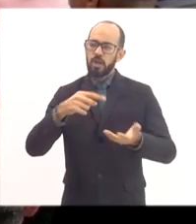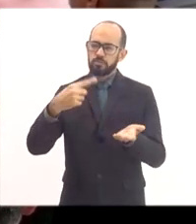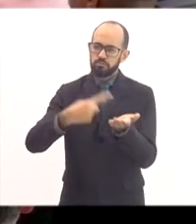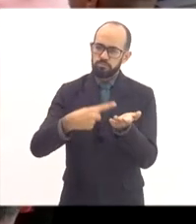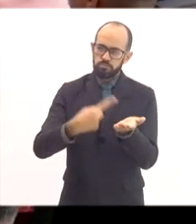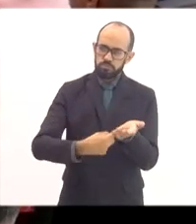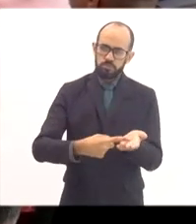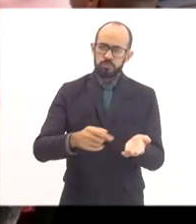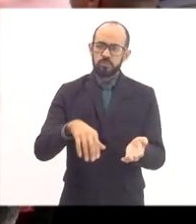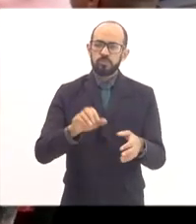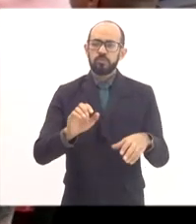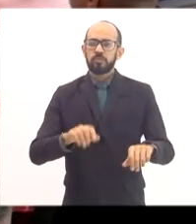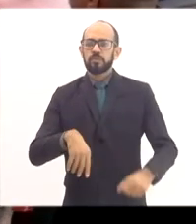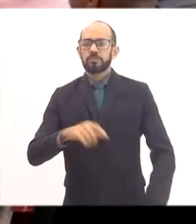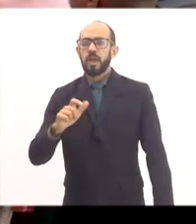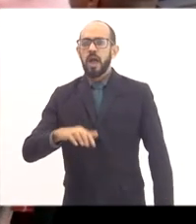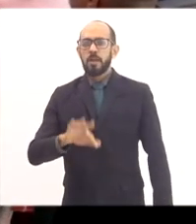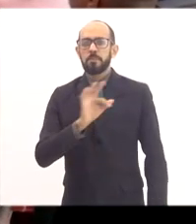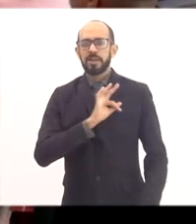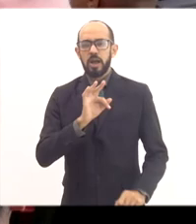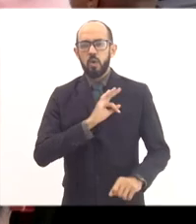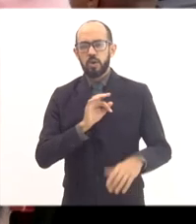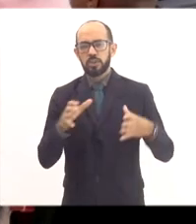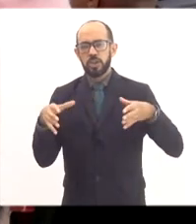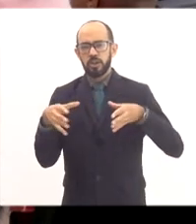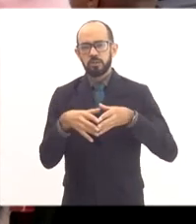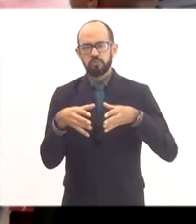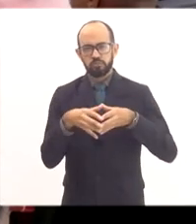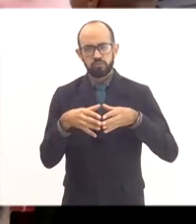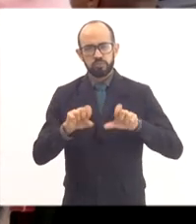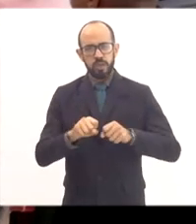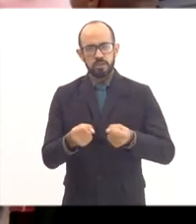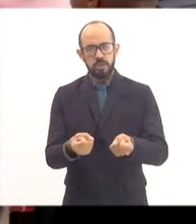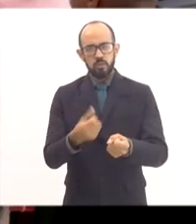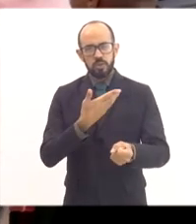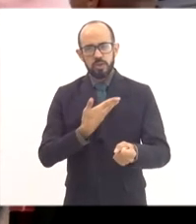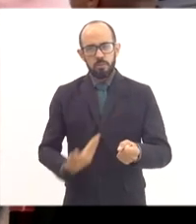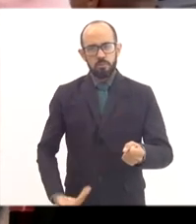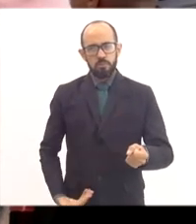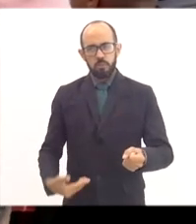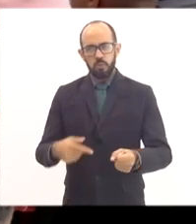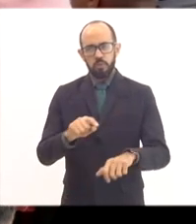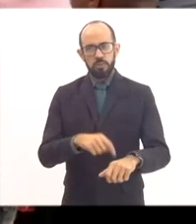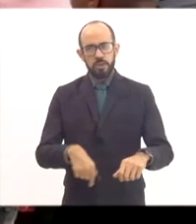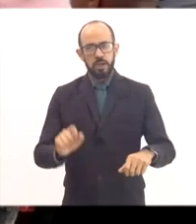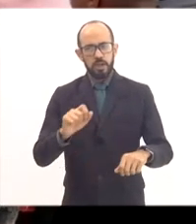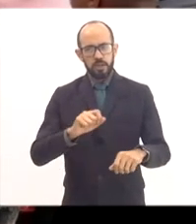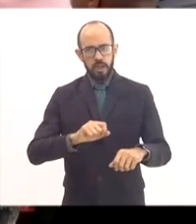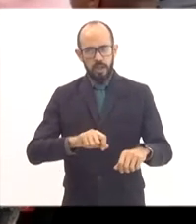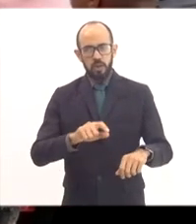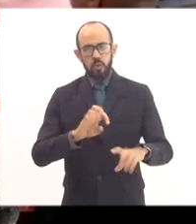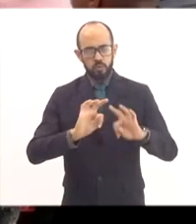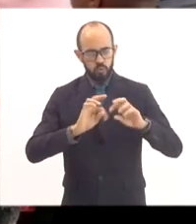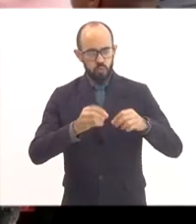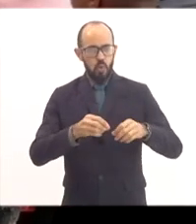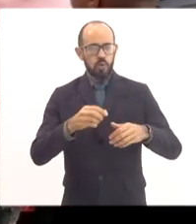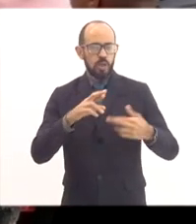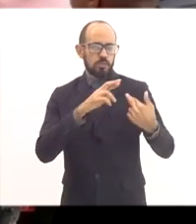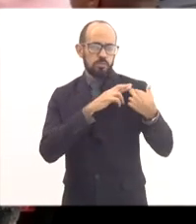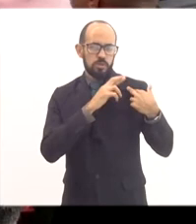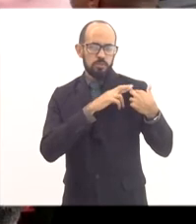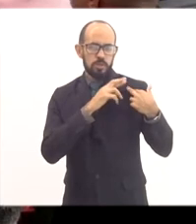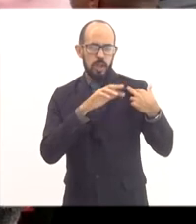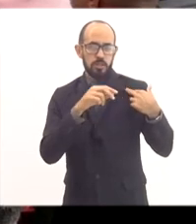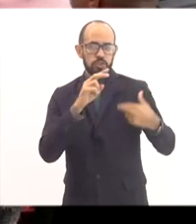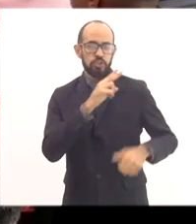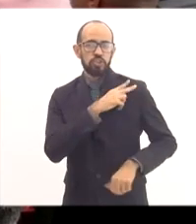membro da Comissão de Segurança Pública dessa casa, outras comissões, e com o peso do seu mandato e de chefe da Polícia Civil,